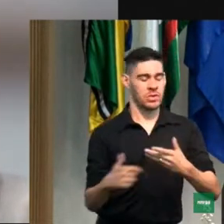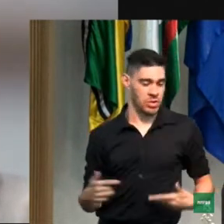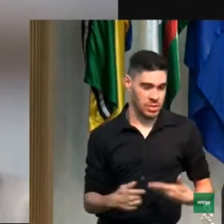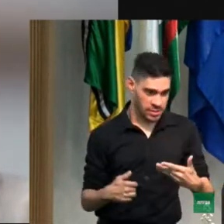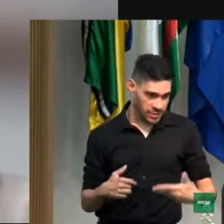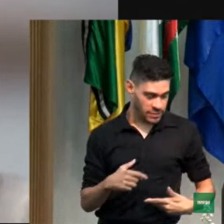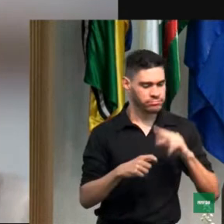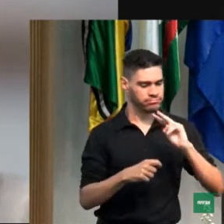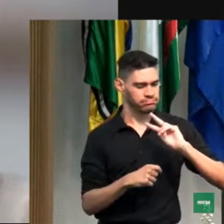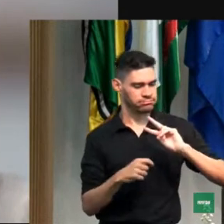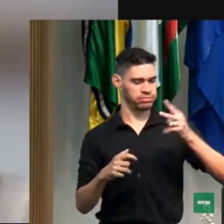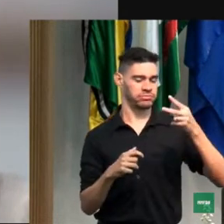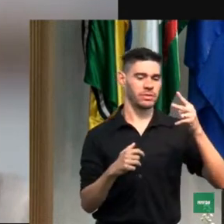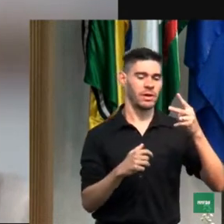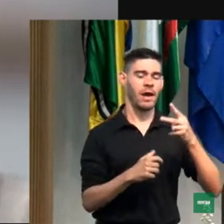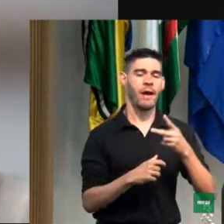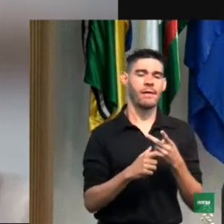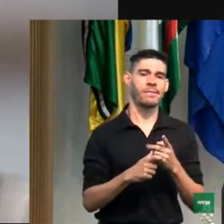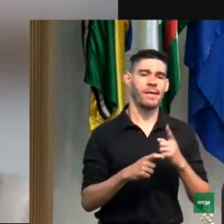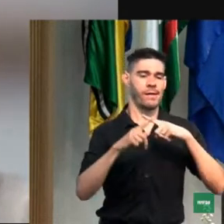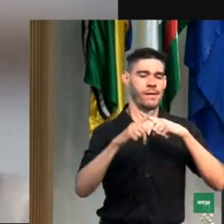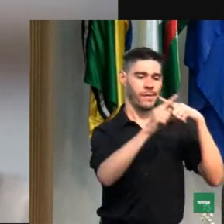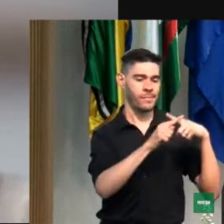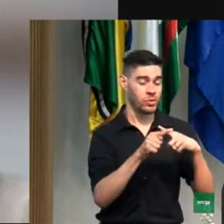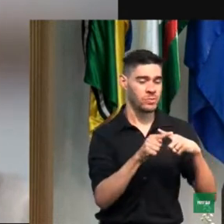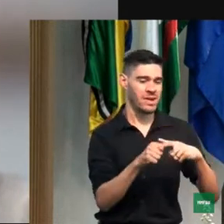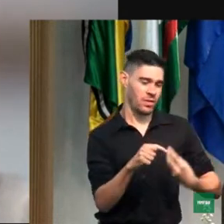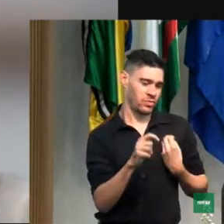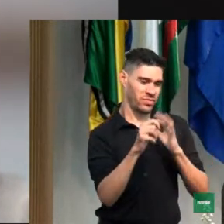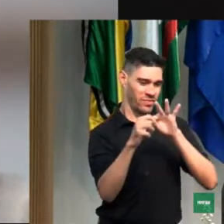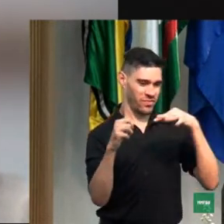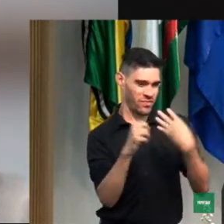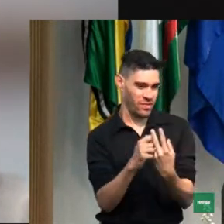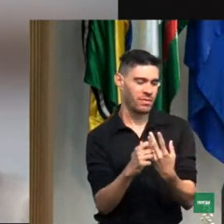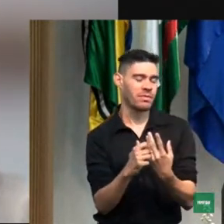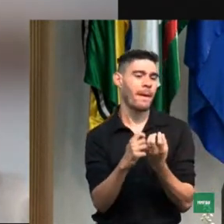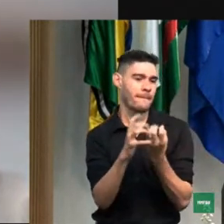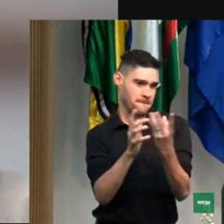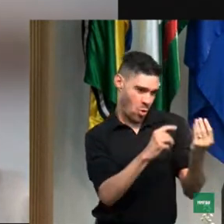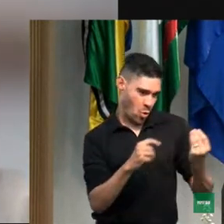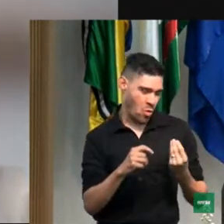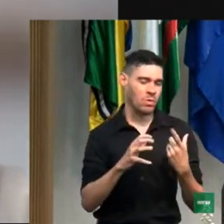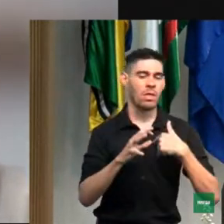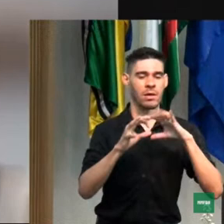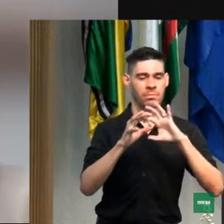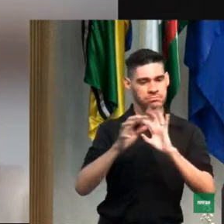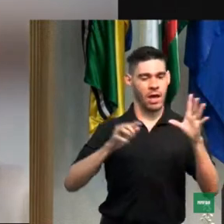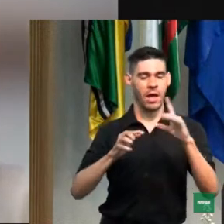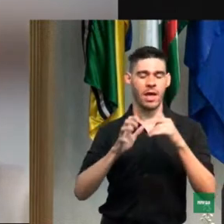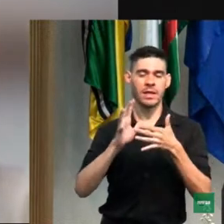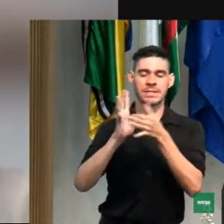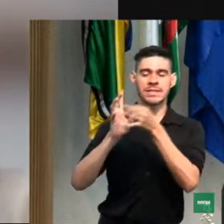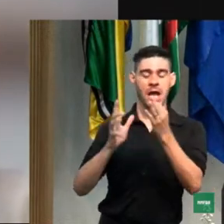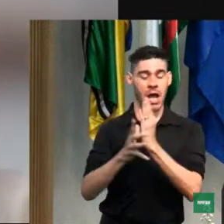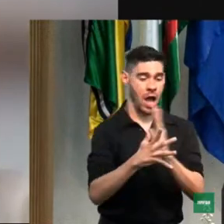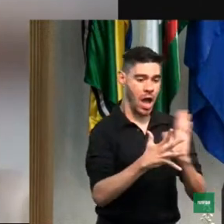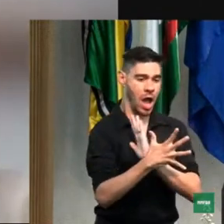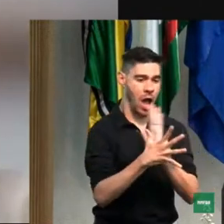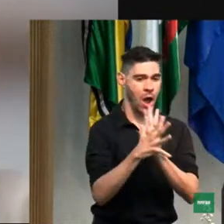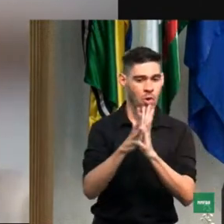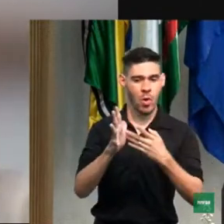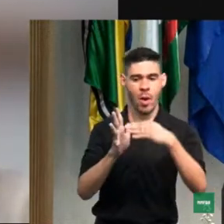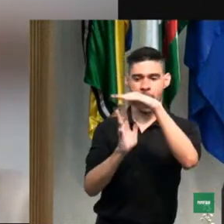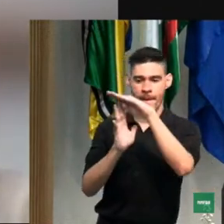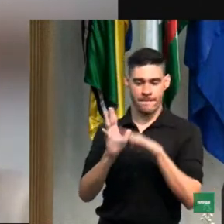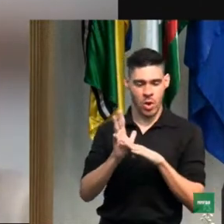em vidas familiares é muita coisa. Então, coloco à disposição. Eu destacaria aqui alguns programas e alguns projetos que a gente